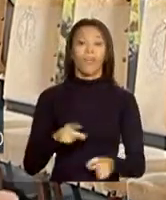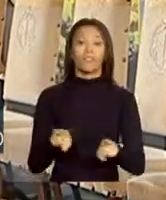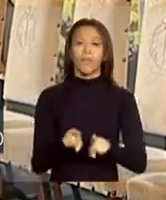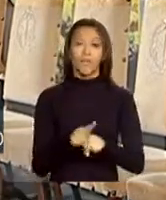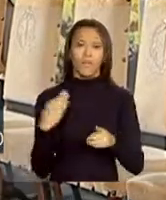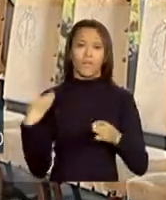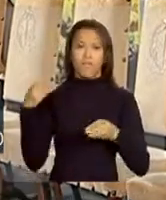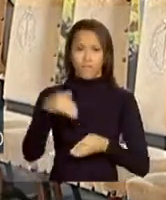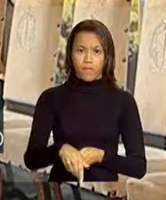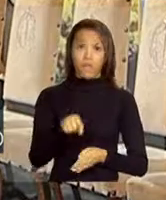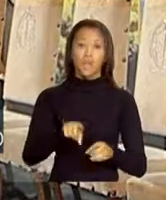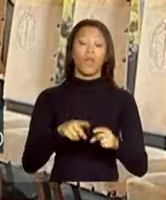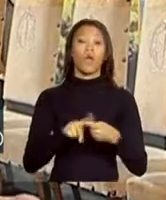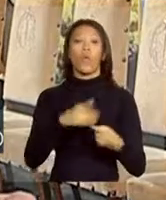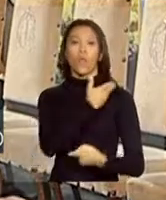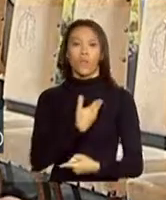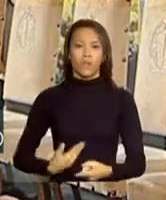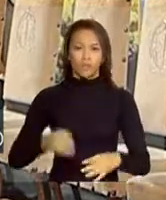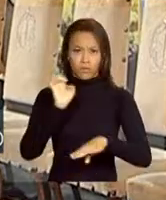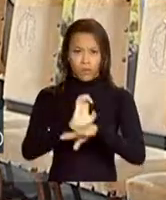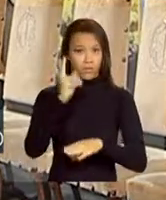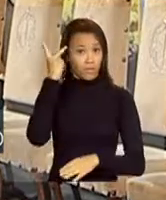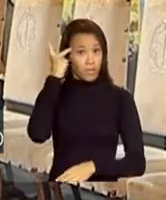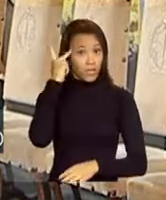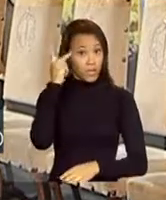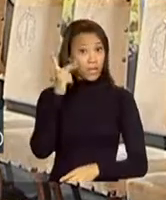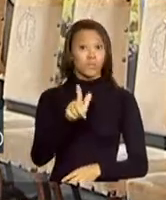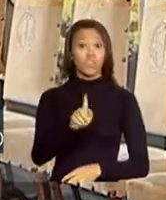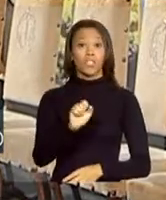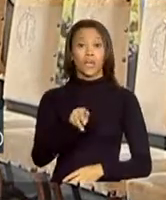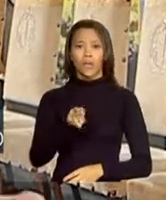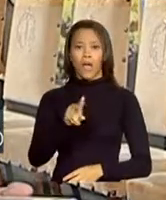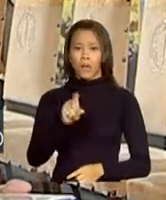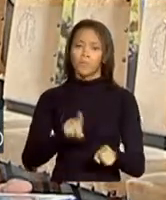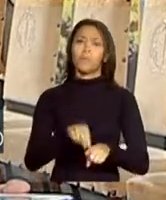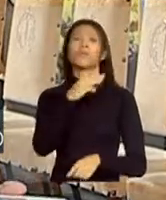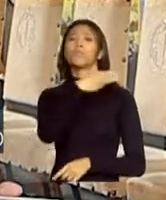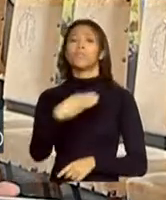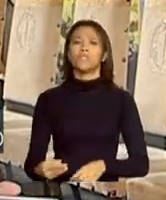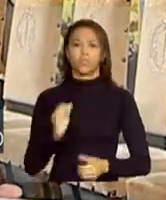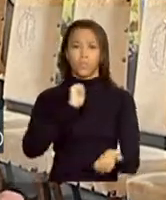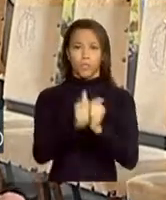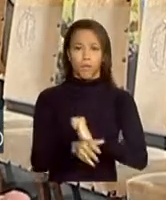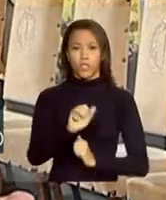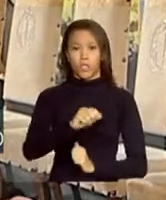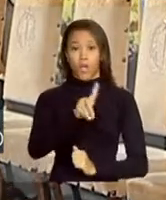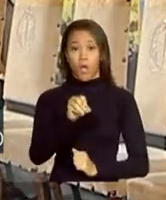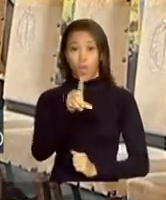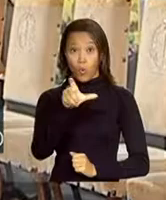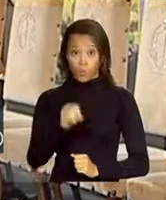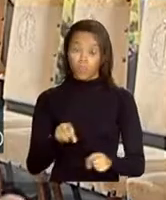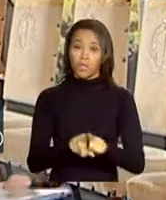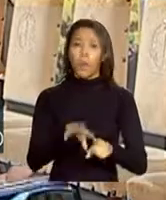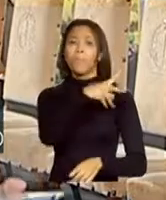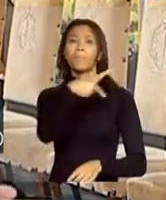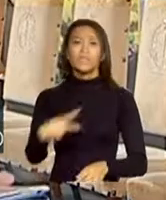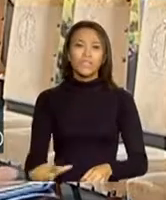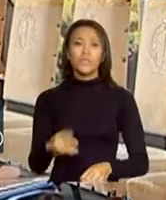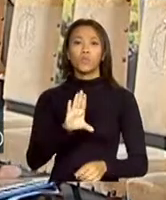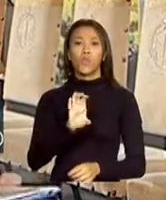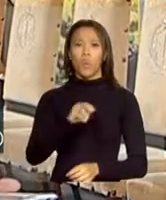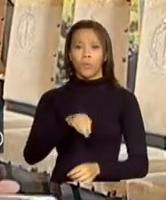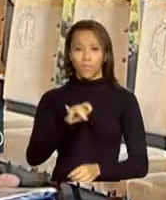presentes aqui no evento o governador do Estado de São Paulo Geraldo Alckmin Ministro do esporte Aldo Rebelo e o presidente do comitê